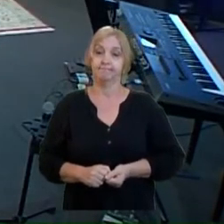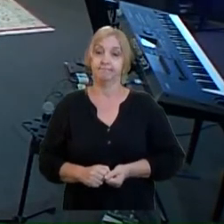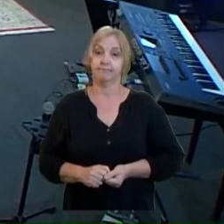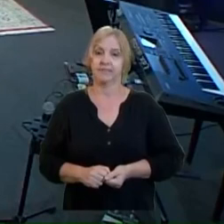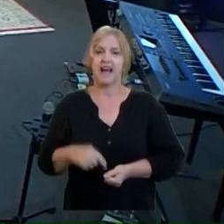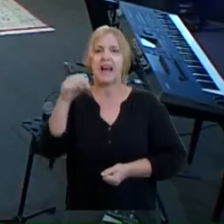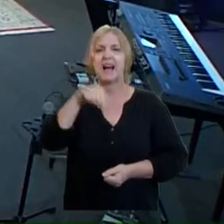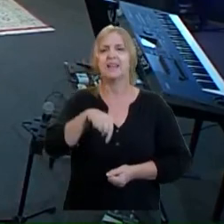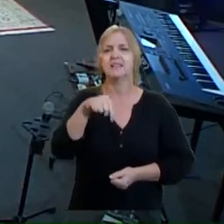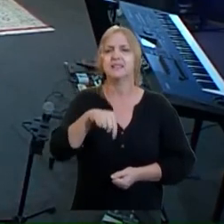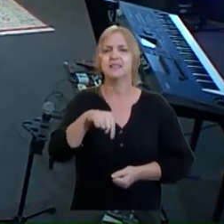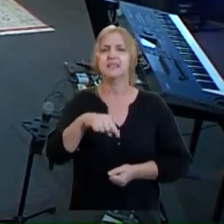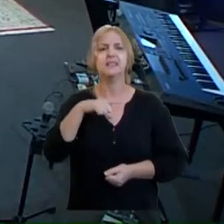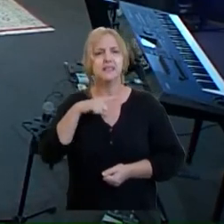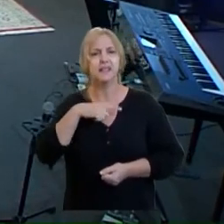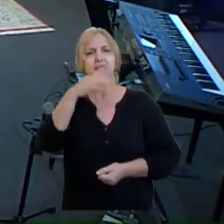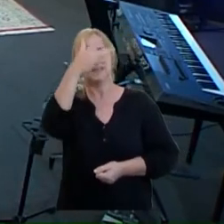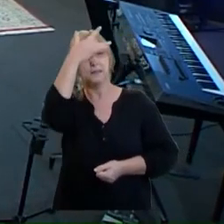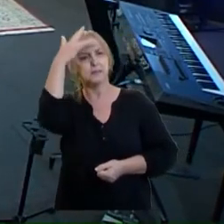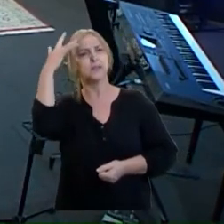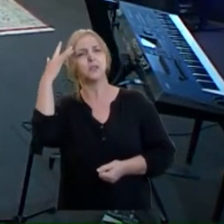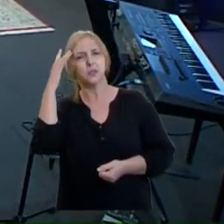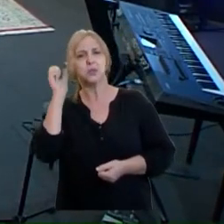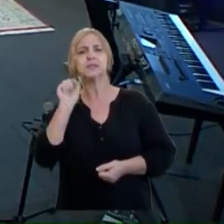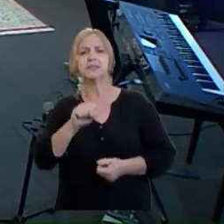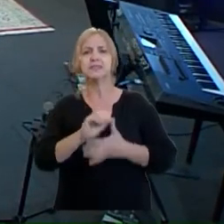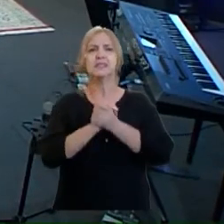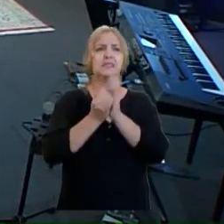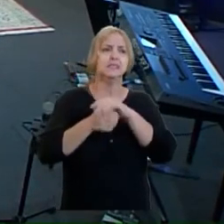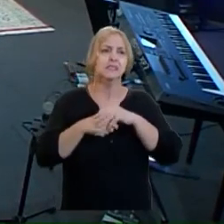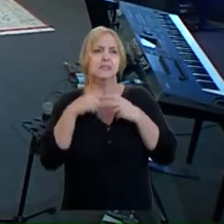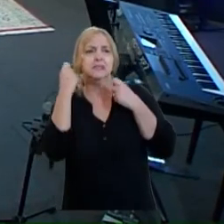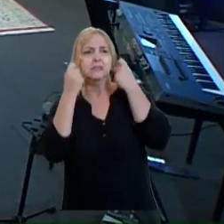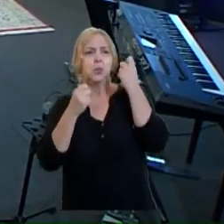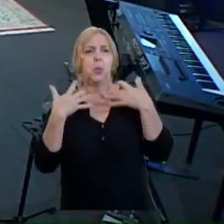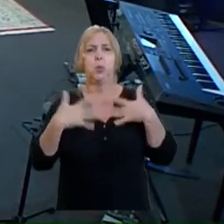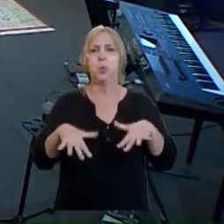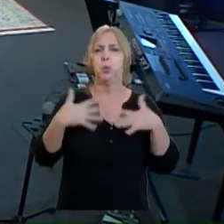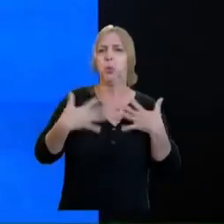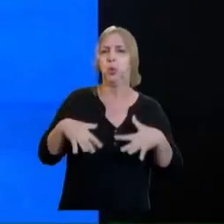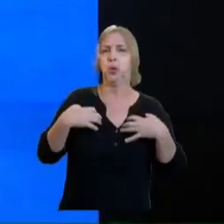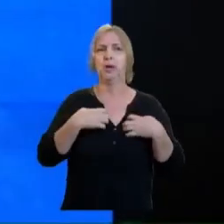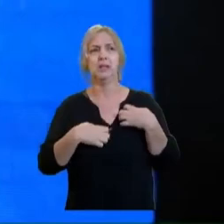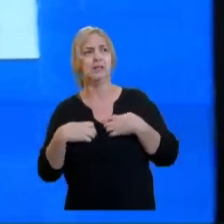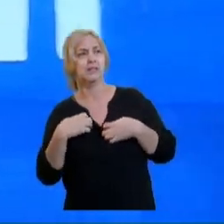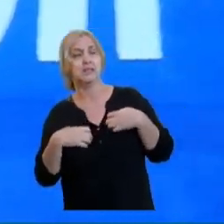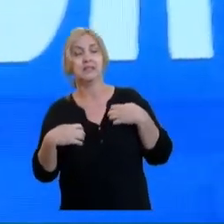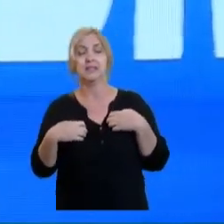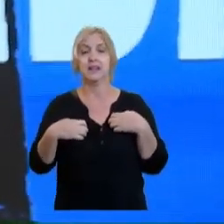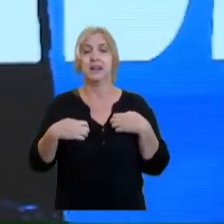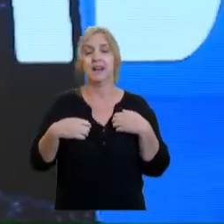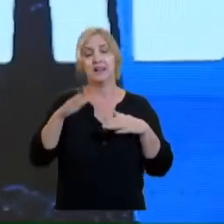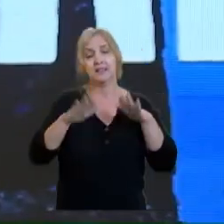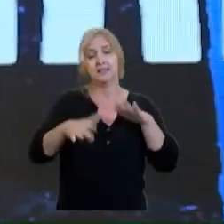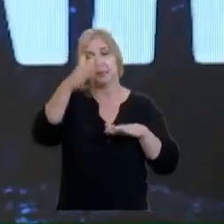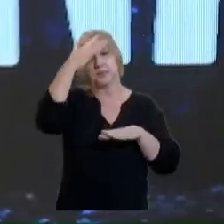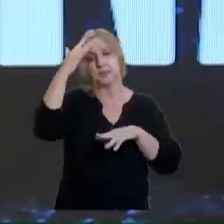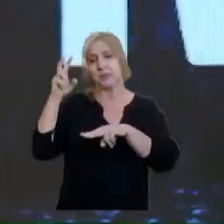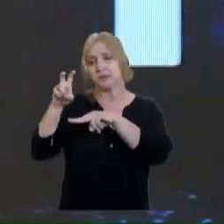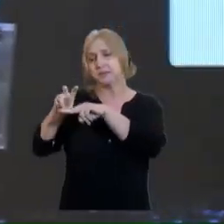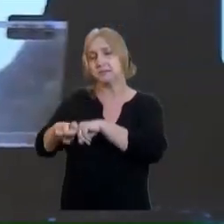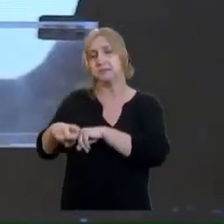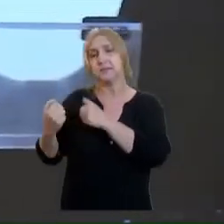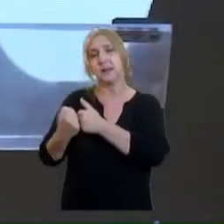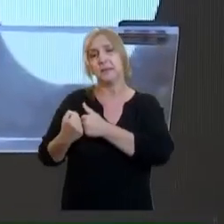Nesse lugar aqui, tem pessoas que estão vivendo aflição. Talvez a pessoa que esteja sentado ao seu lado e